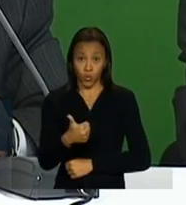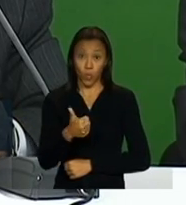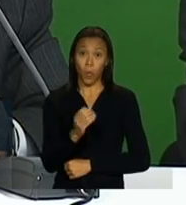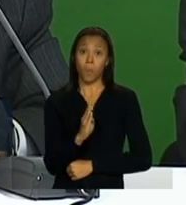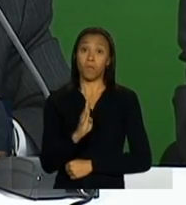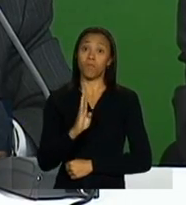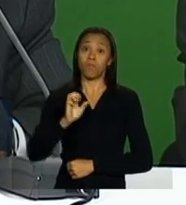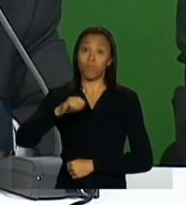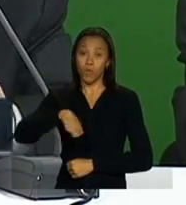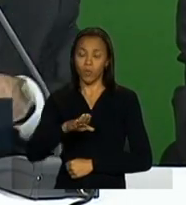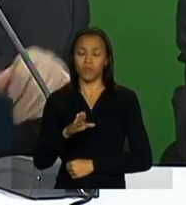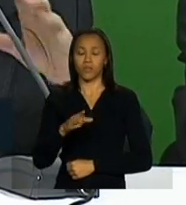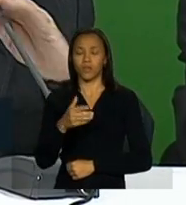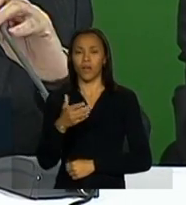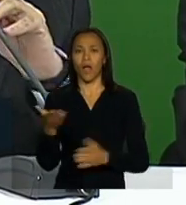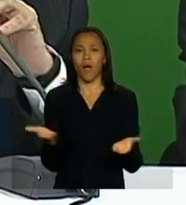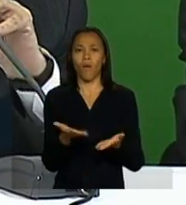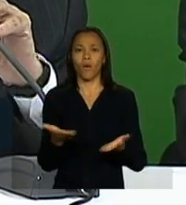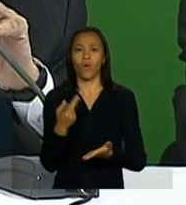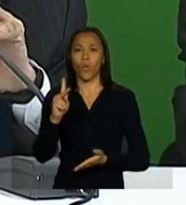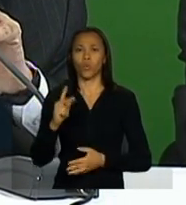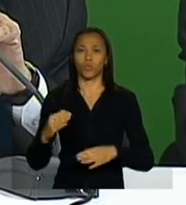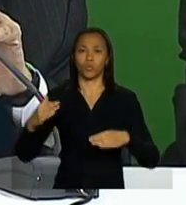Ilhéus, foi não?